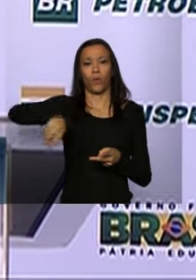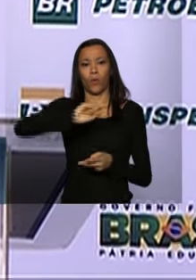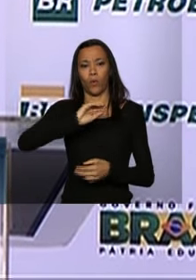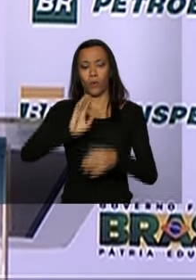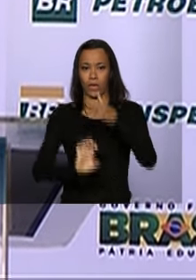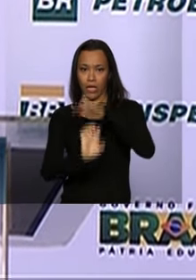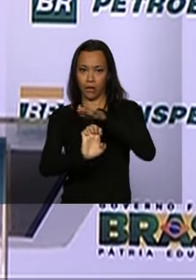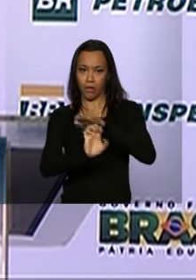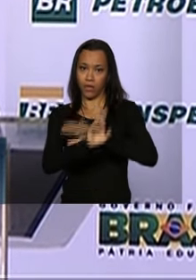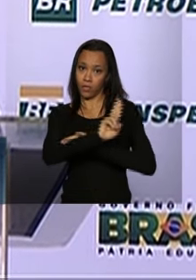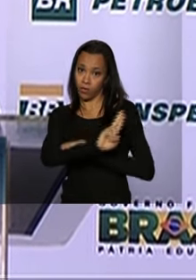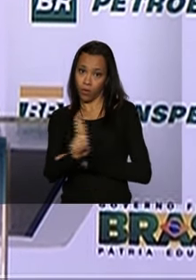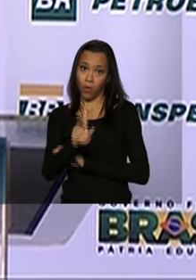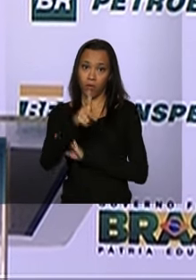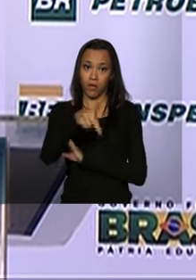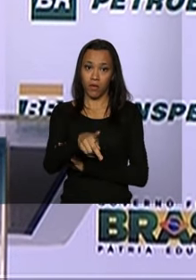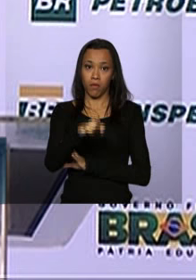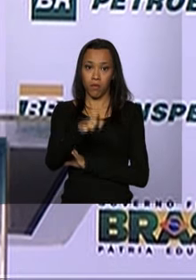e da Transpetro.